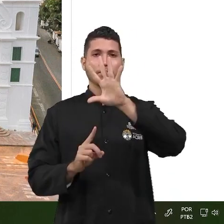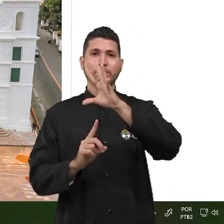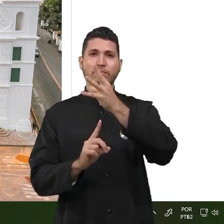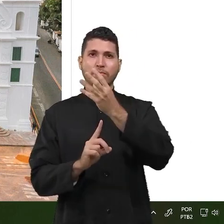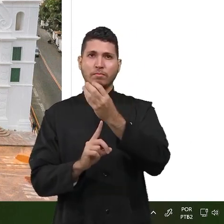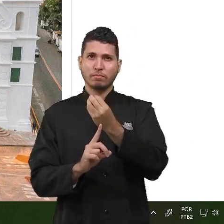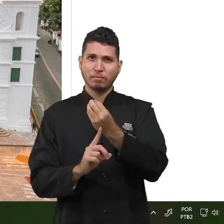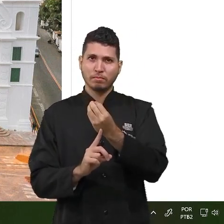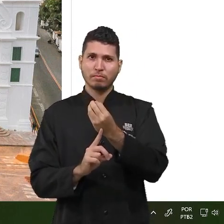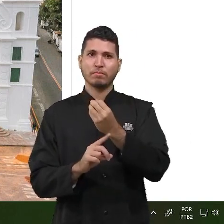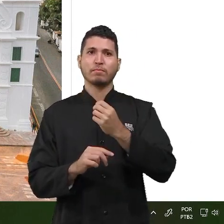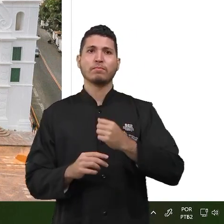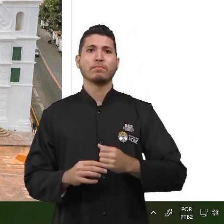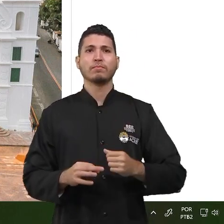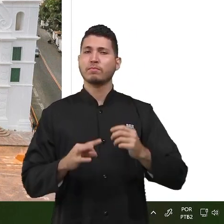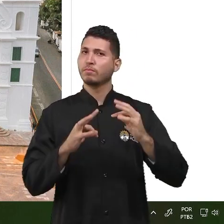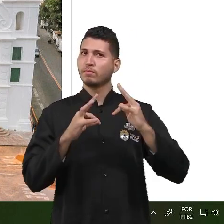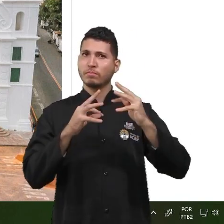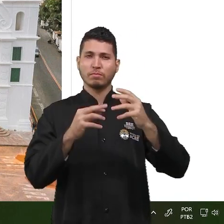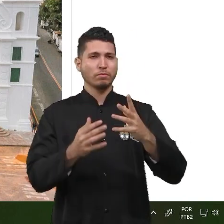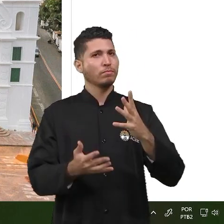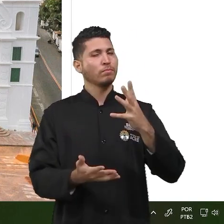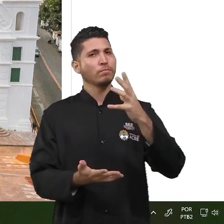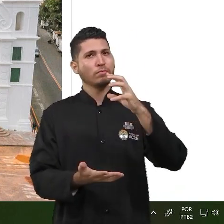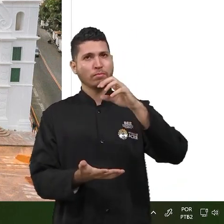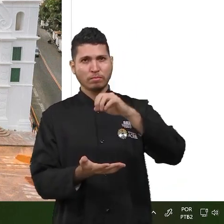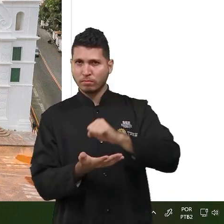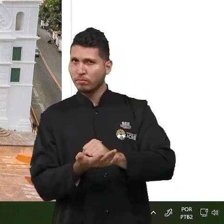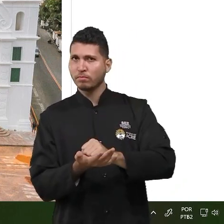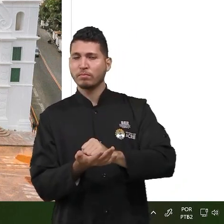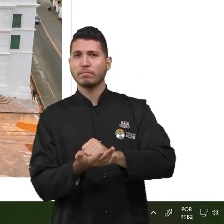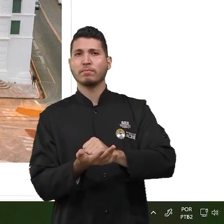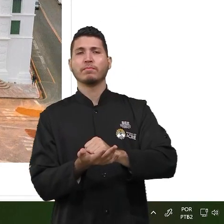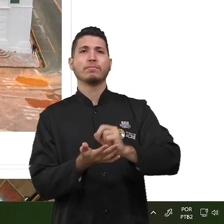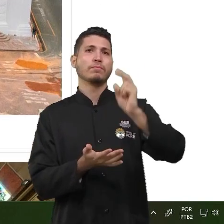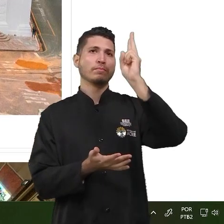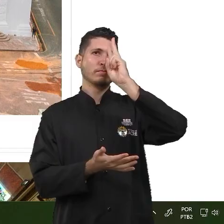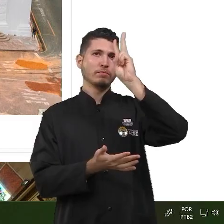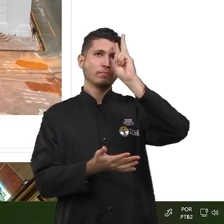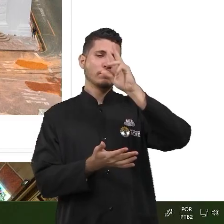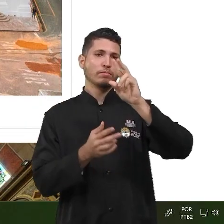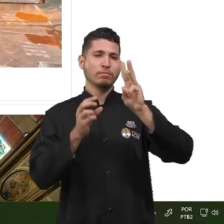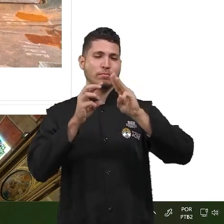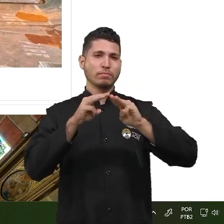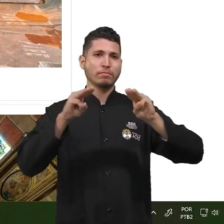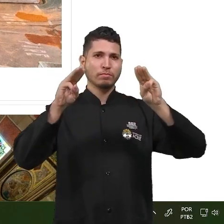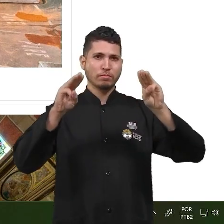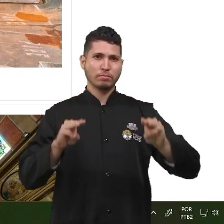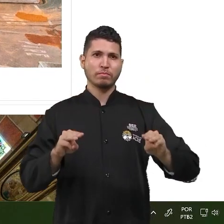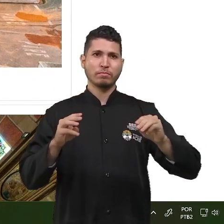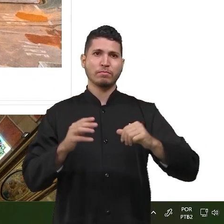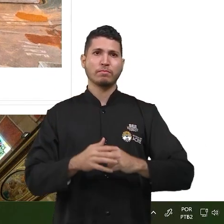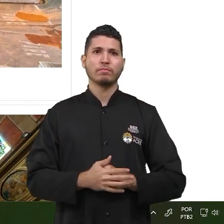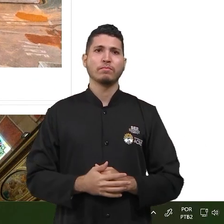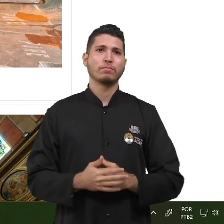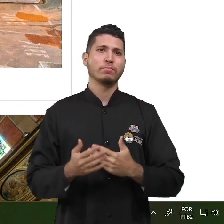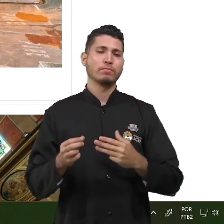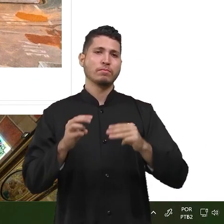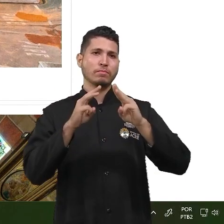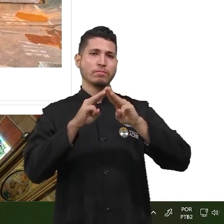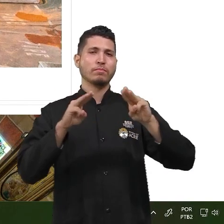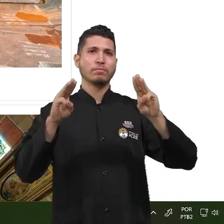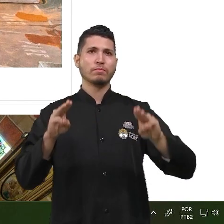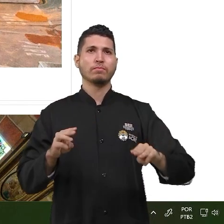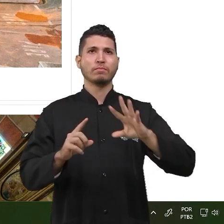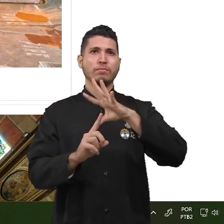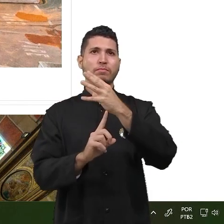se encontra, todos os registros históricos desses museus, como é o caso do Museu de Arte Sacra, que ele é